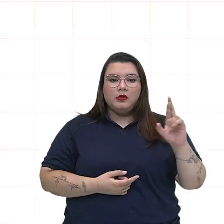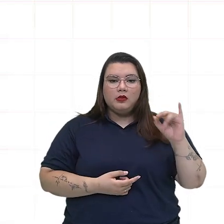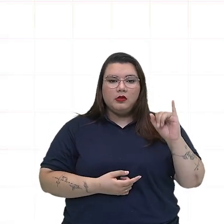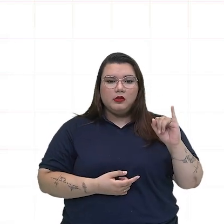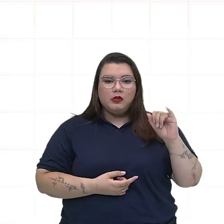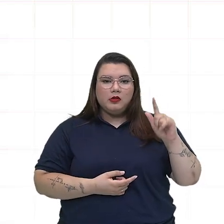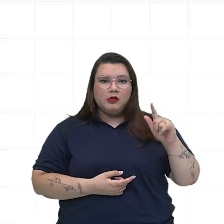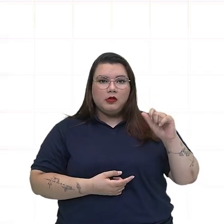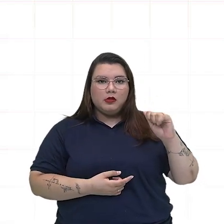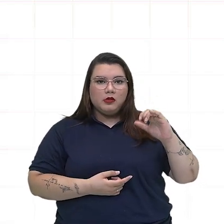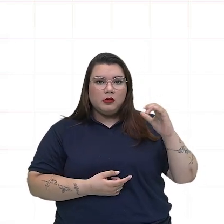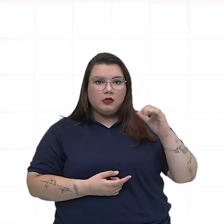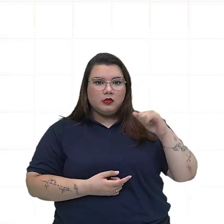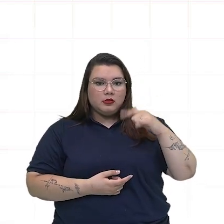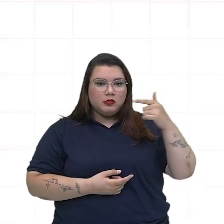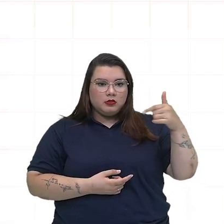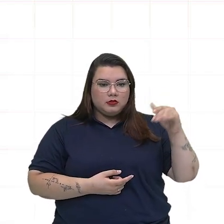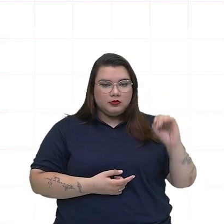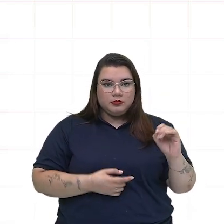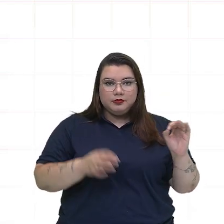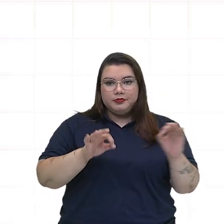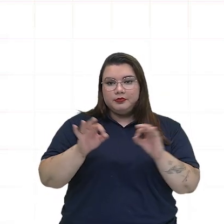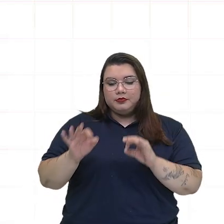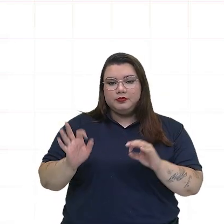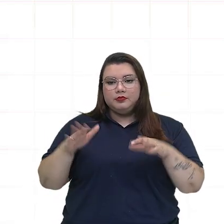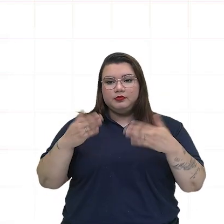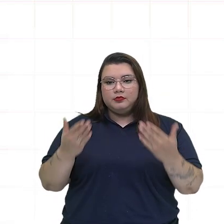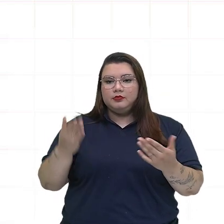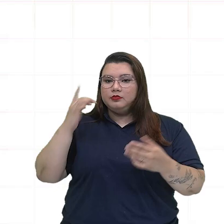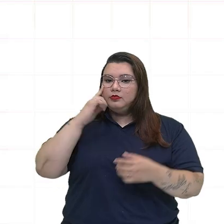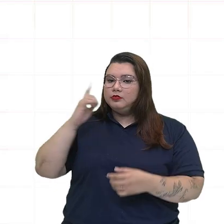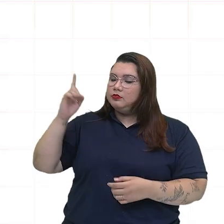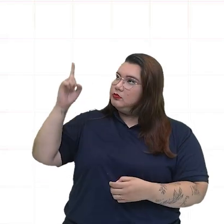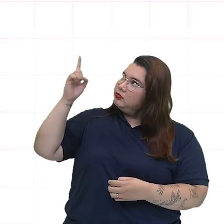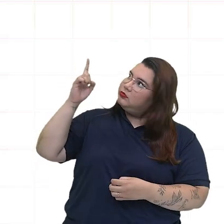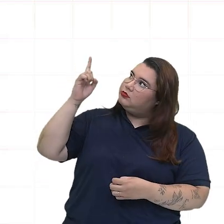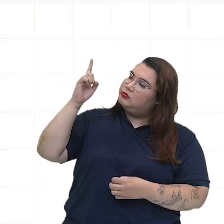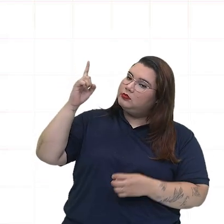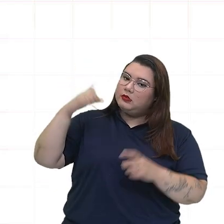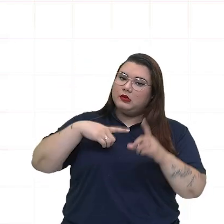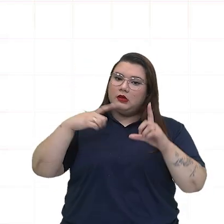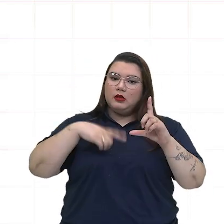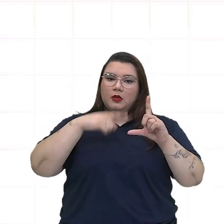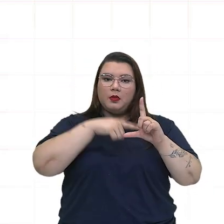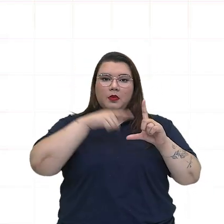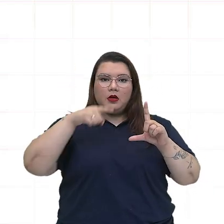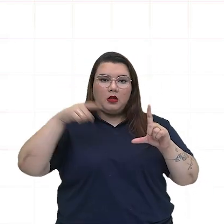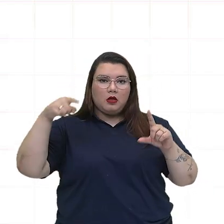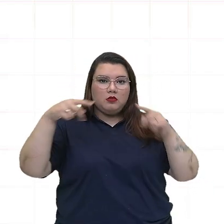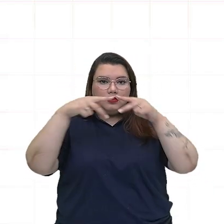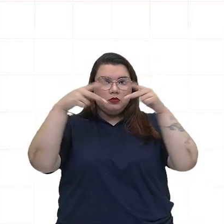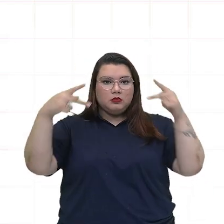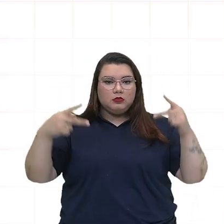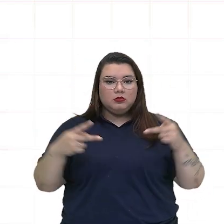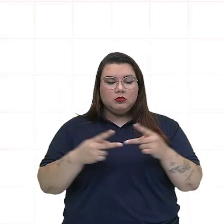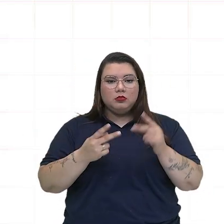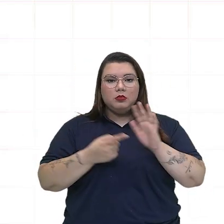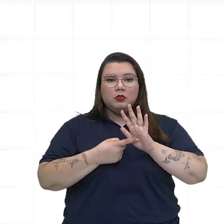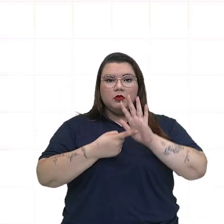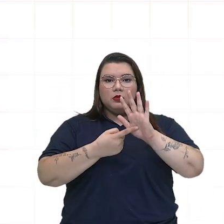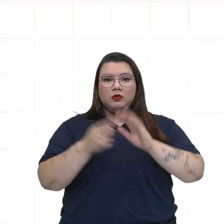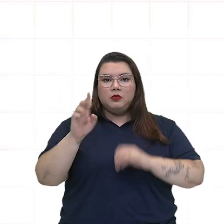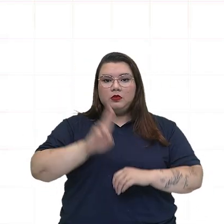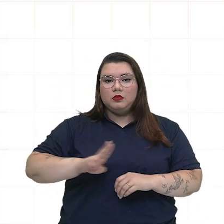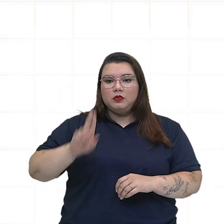processo de irrigação. Aí ao lado vocês estão vendo este gráfico, né, que mostra para a gente aí o uso